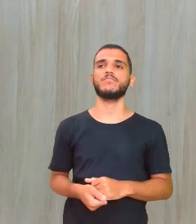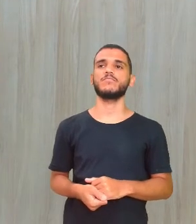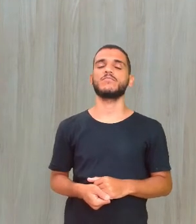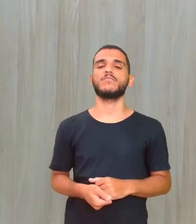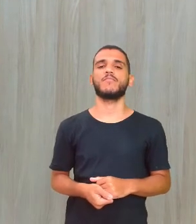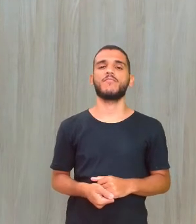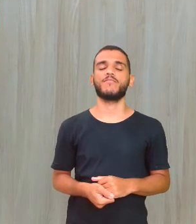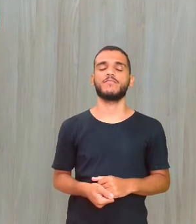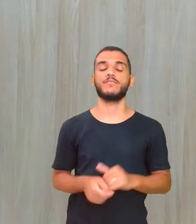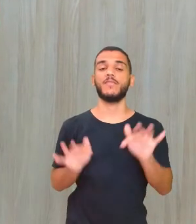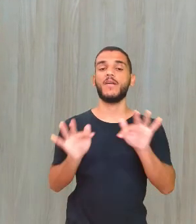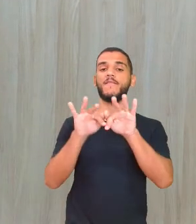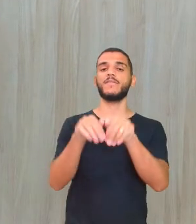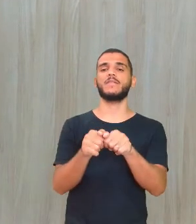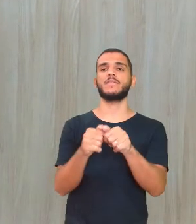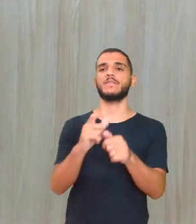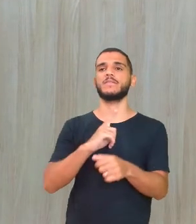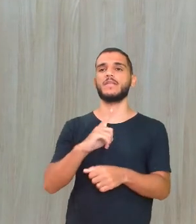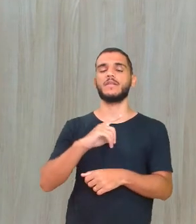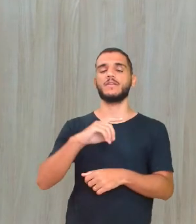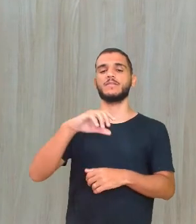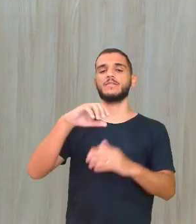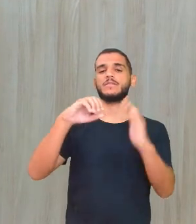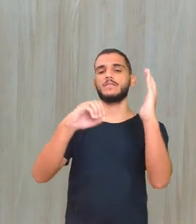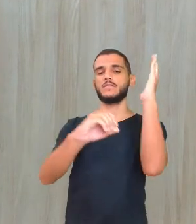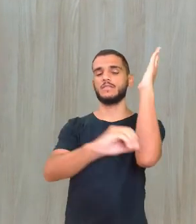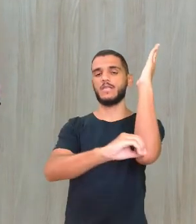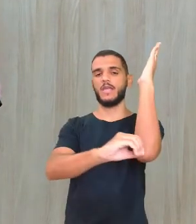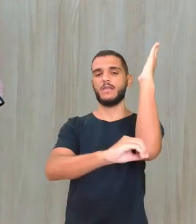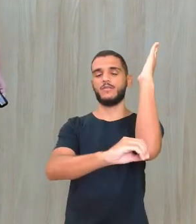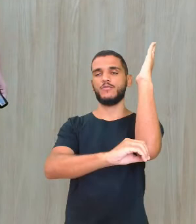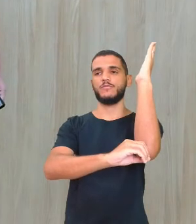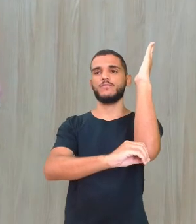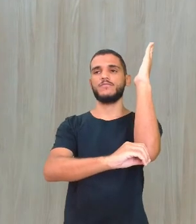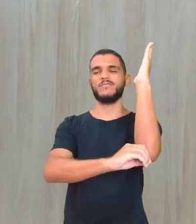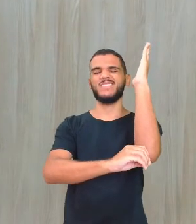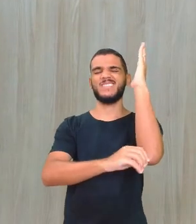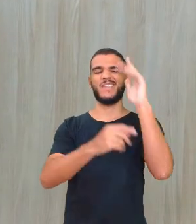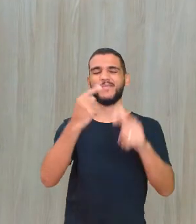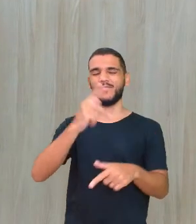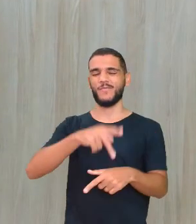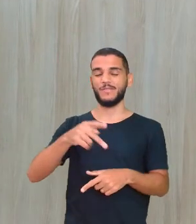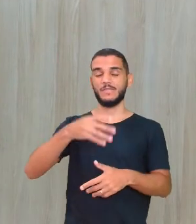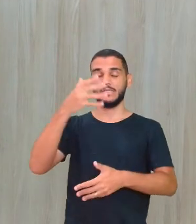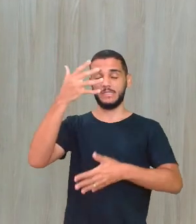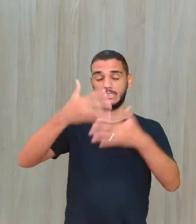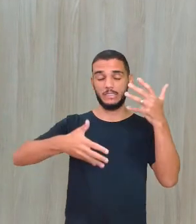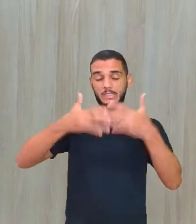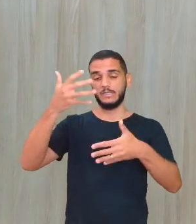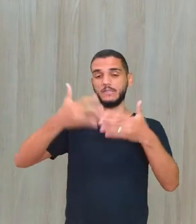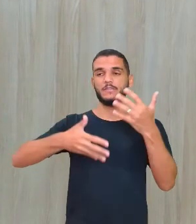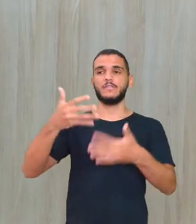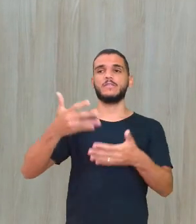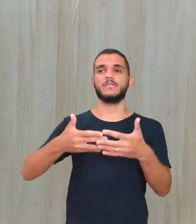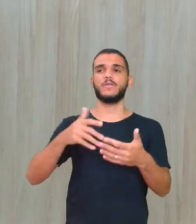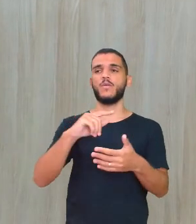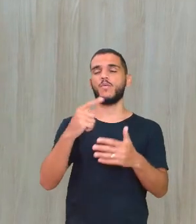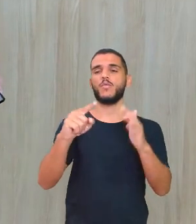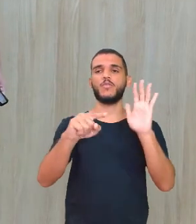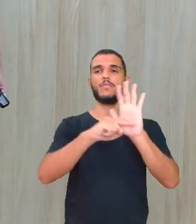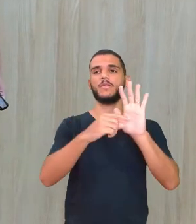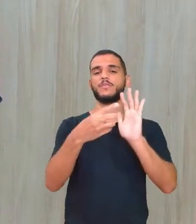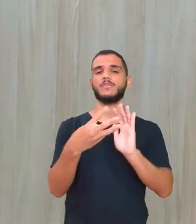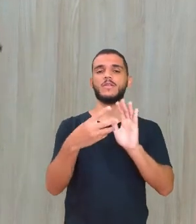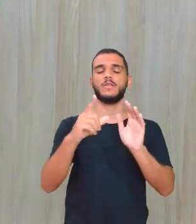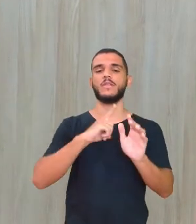3. Finalizando, o ponto 0, eita, professora, ficou confuso, com o menos 3. Dá